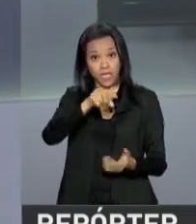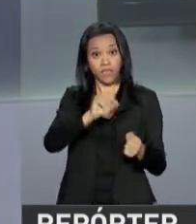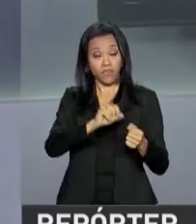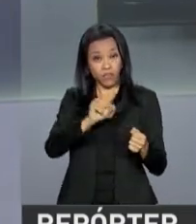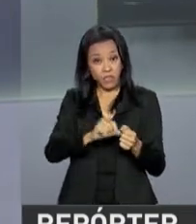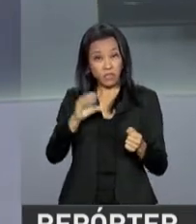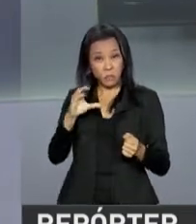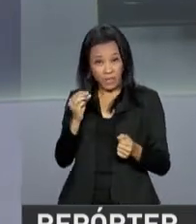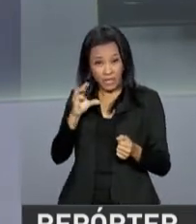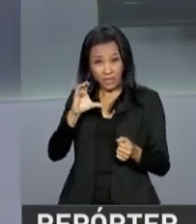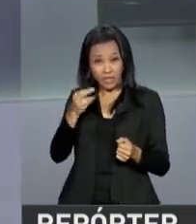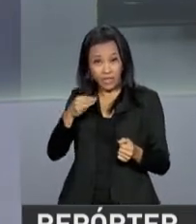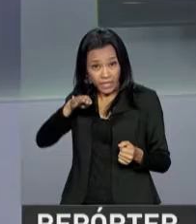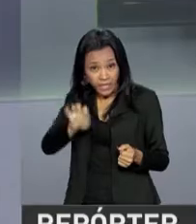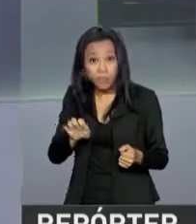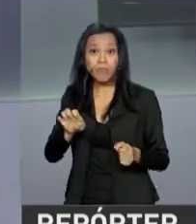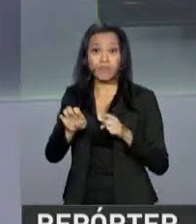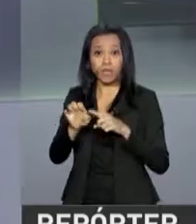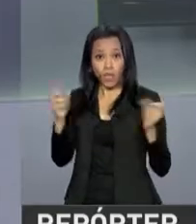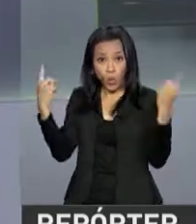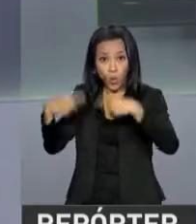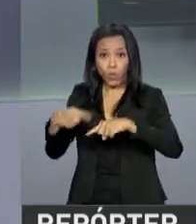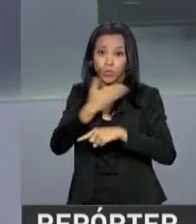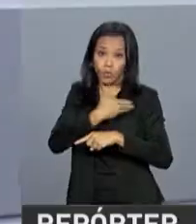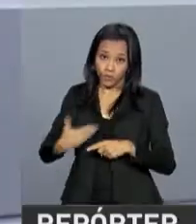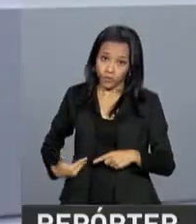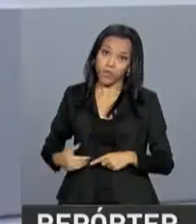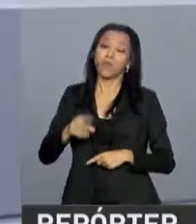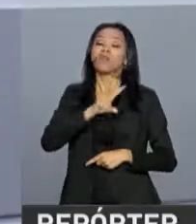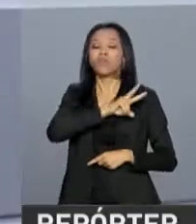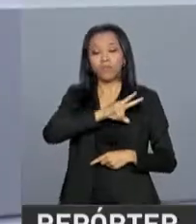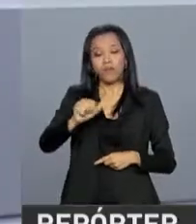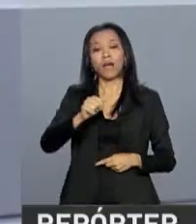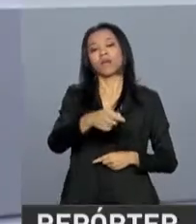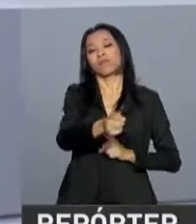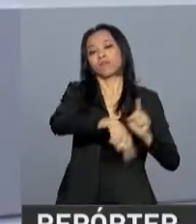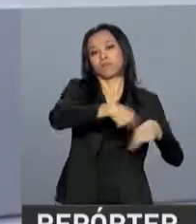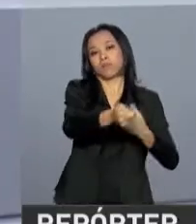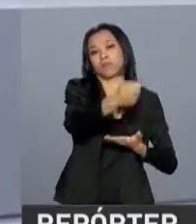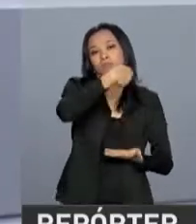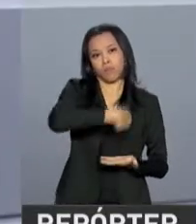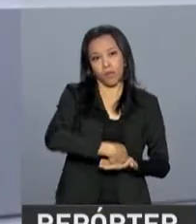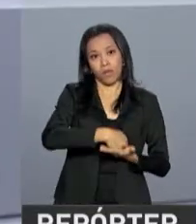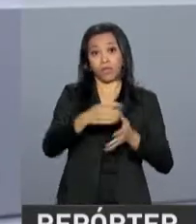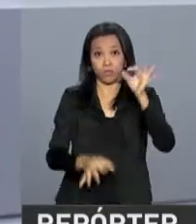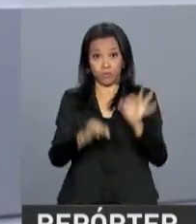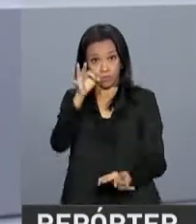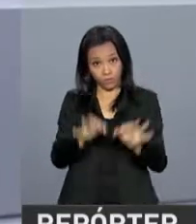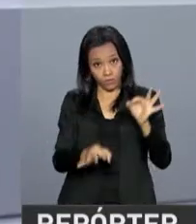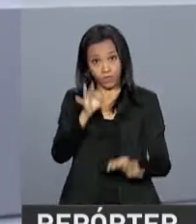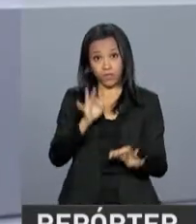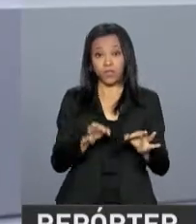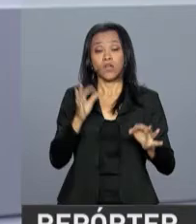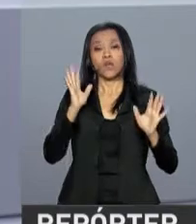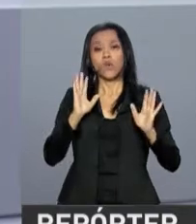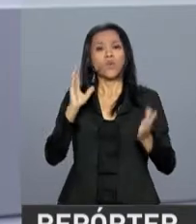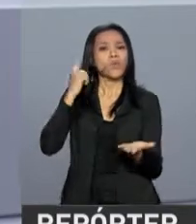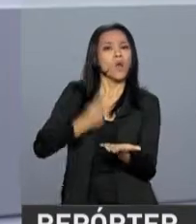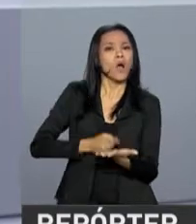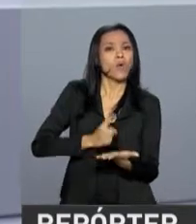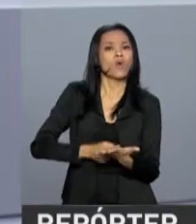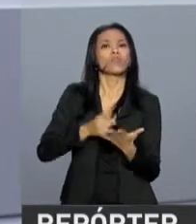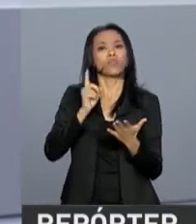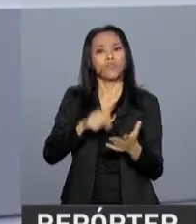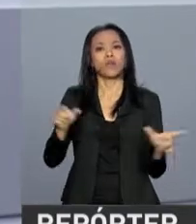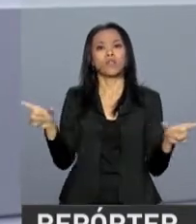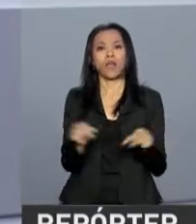colabora com a justiça em troca de benefícios o acordo foi fechado em conjunto com a advocacia geral da união o